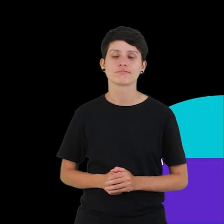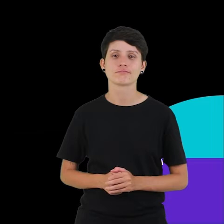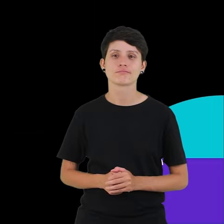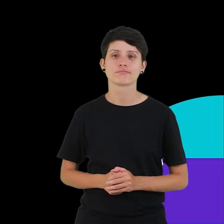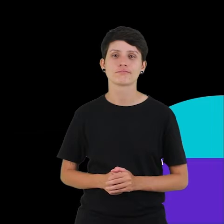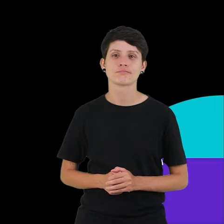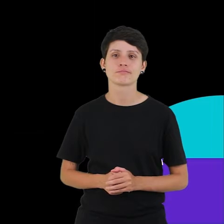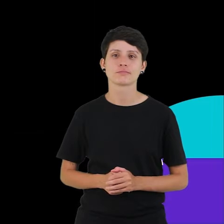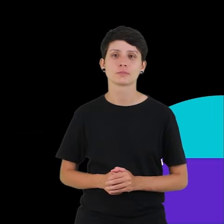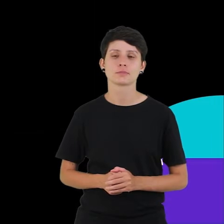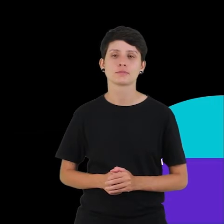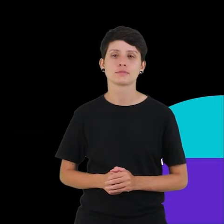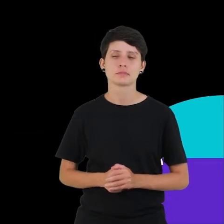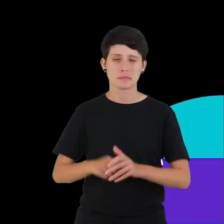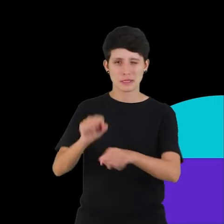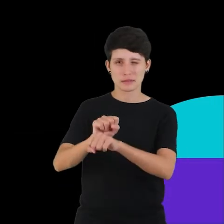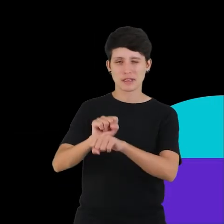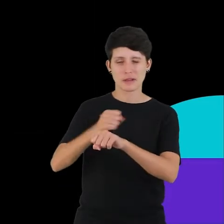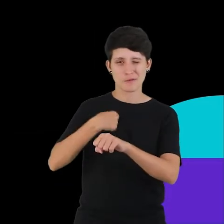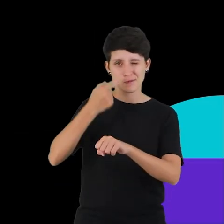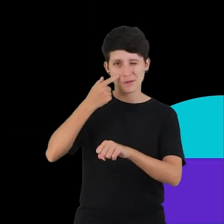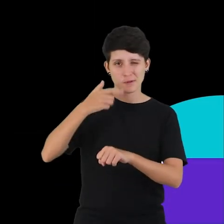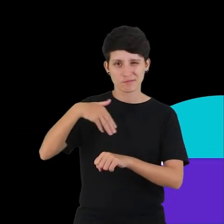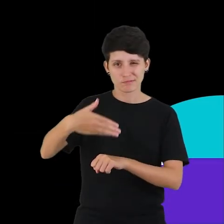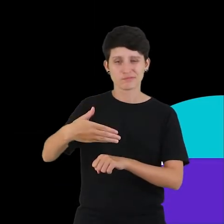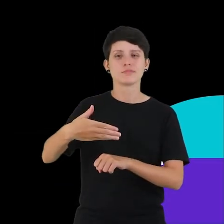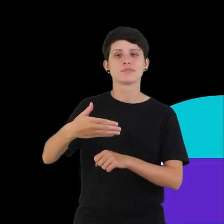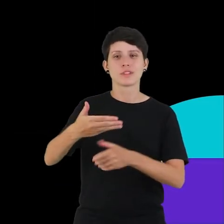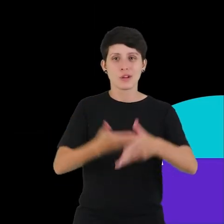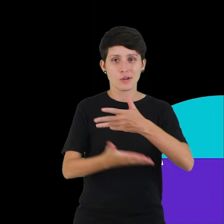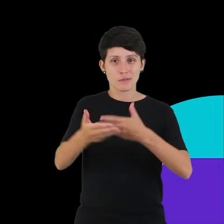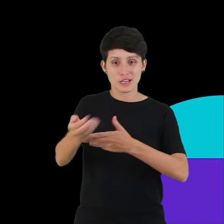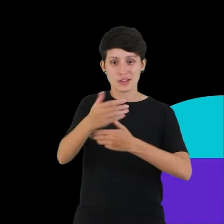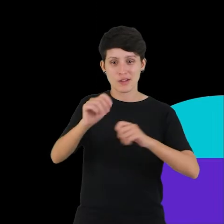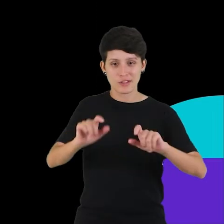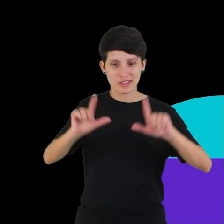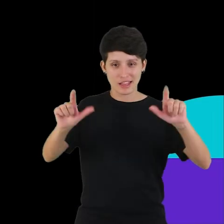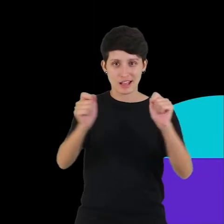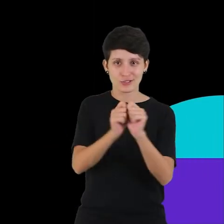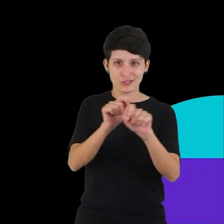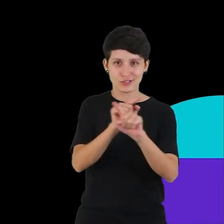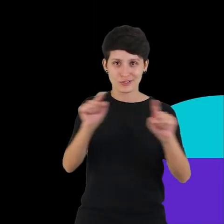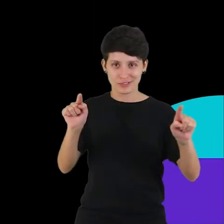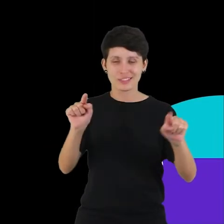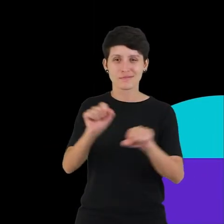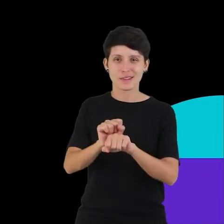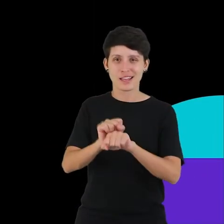tudo. Então, tem uma questão de competição também que não aparece tanto no vídeo.